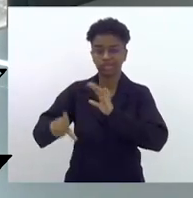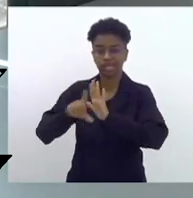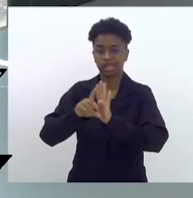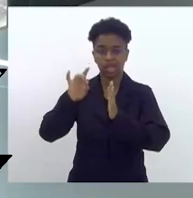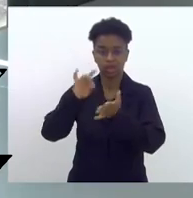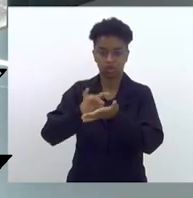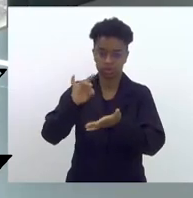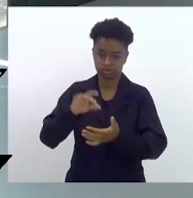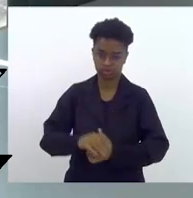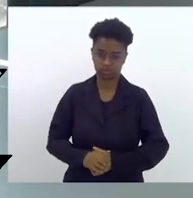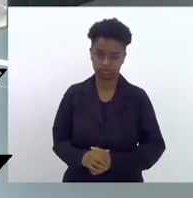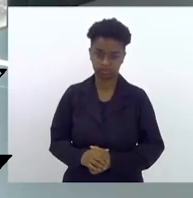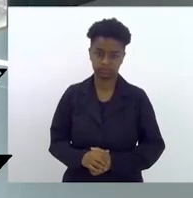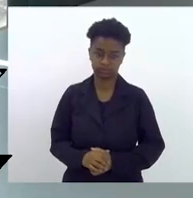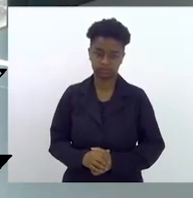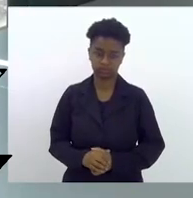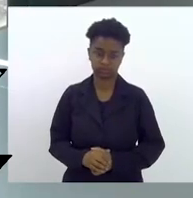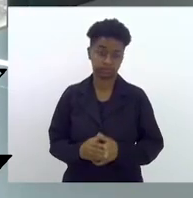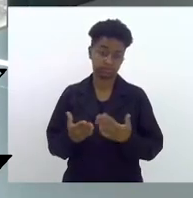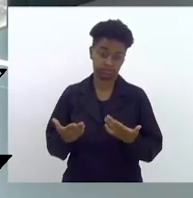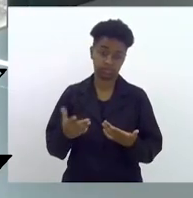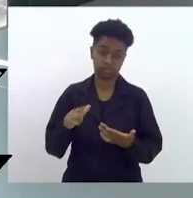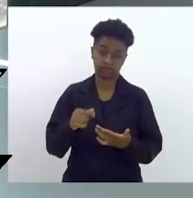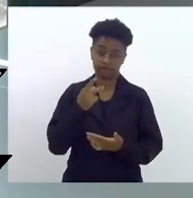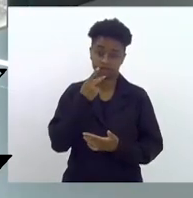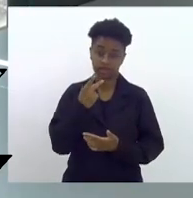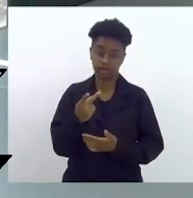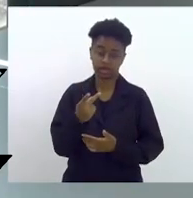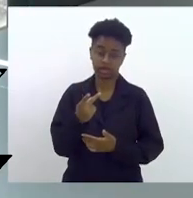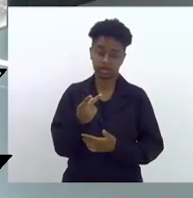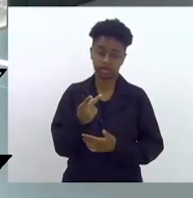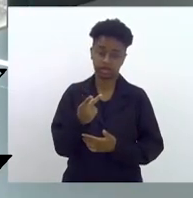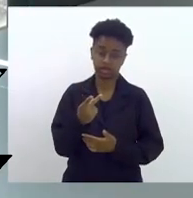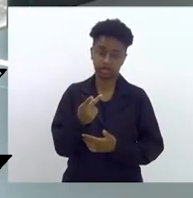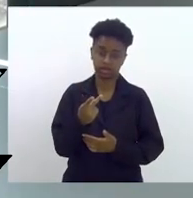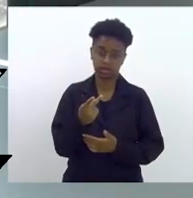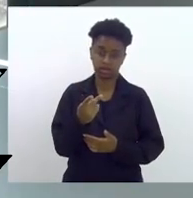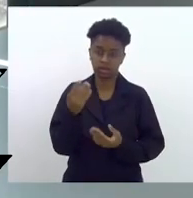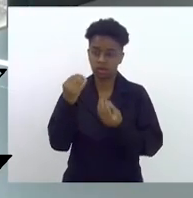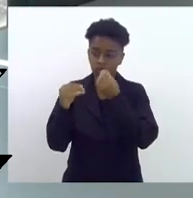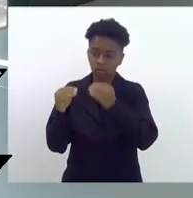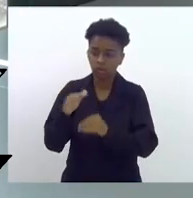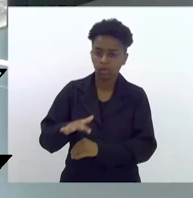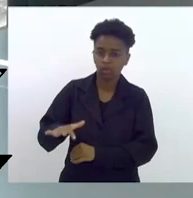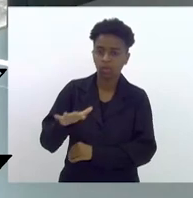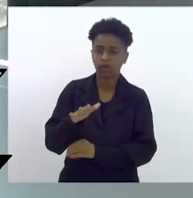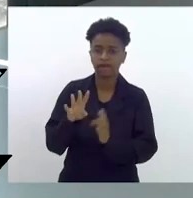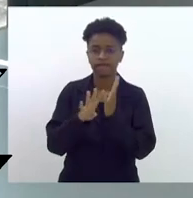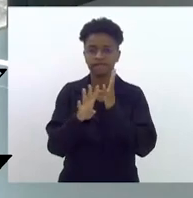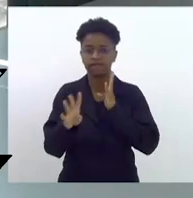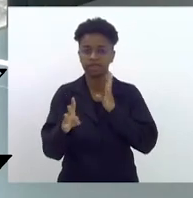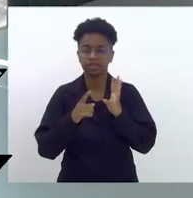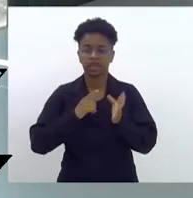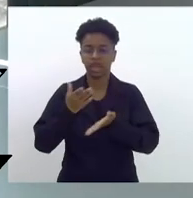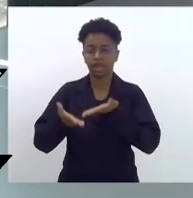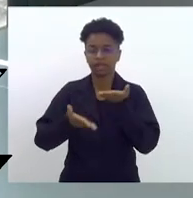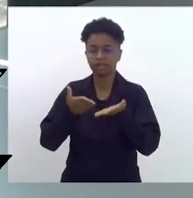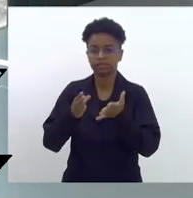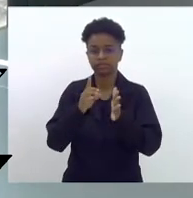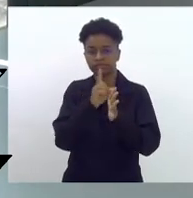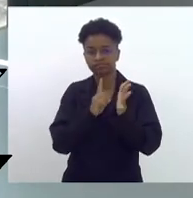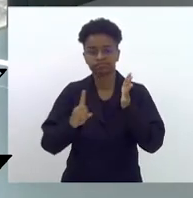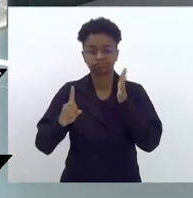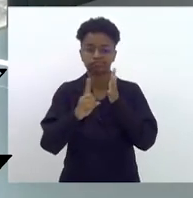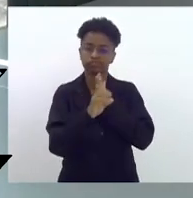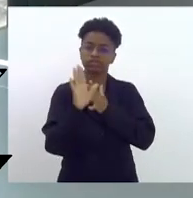que é justamente falar especialmente colocar no âmbito das filas com atendimento preferencial já